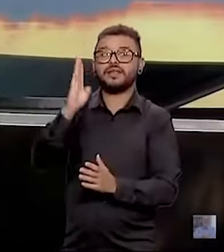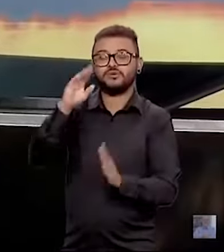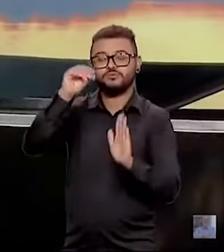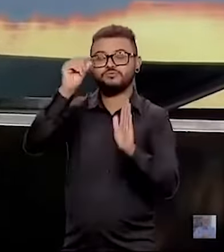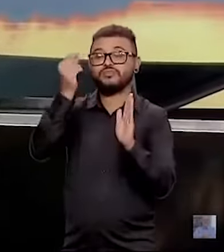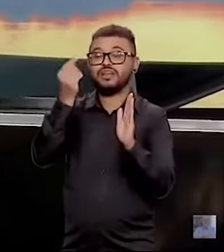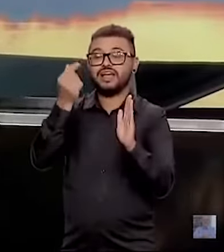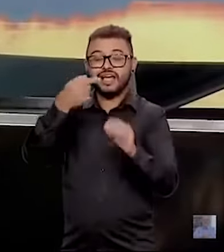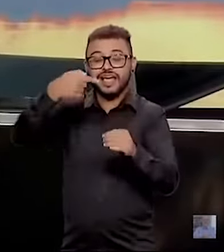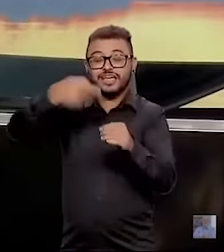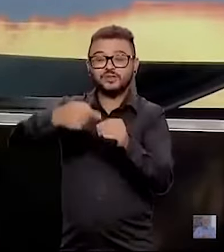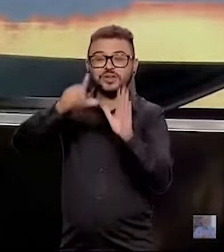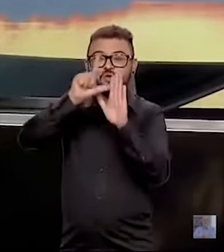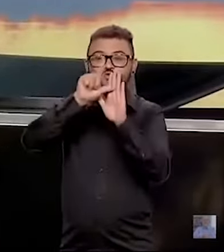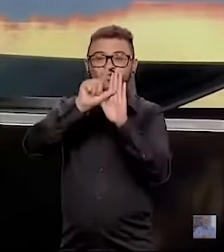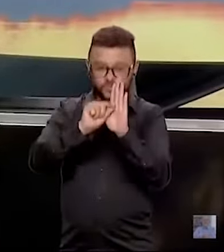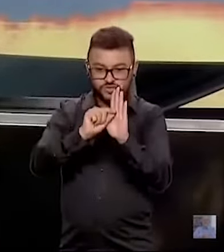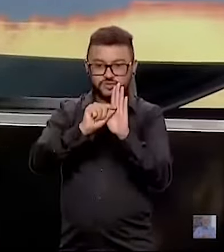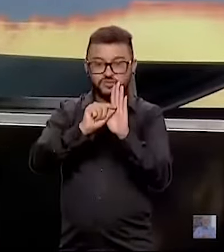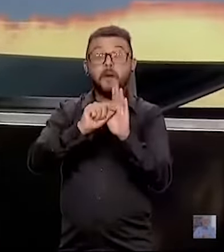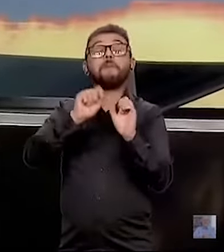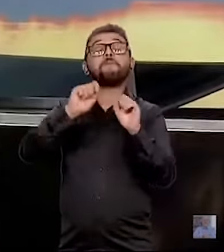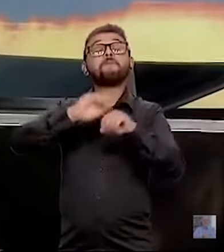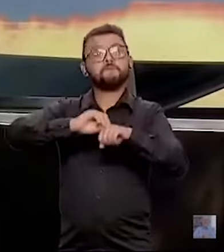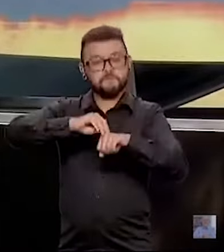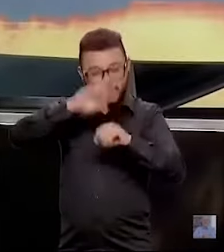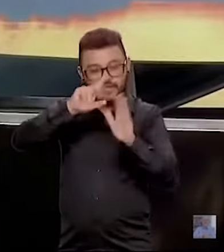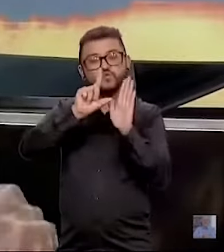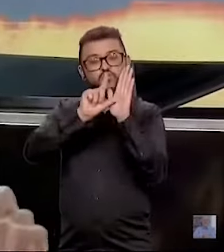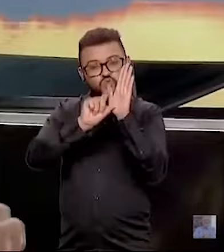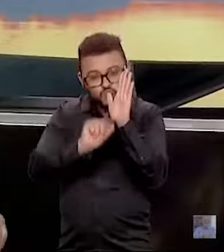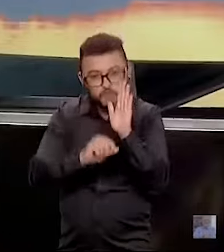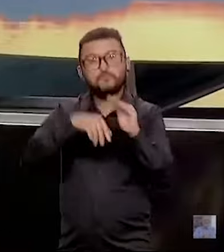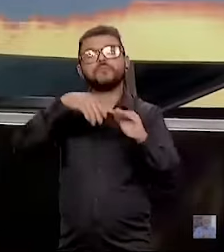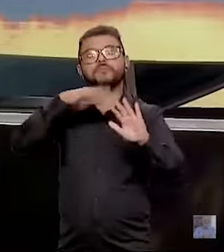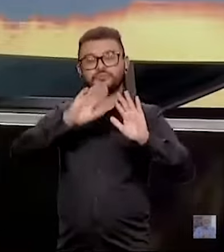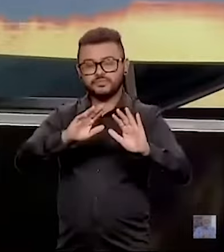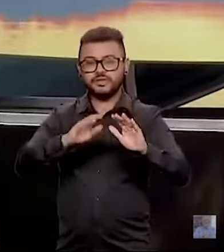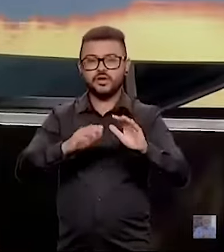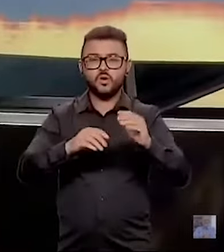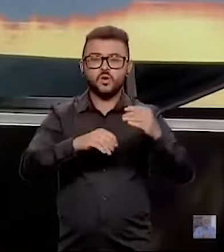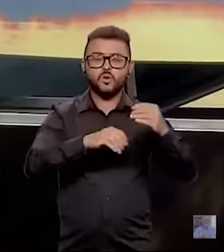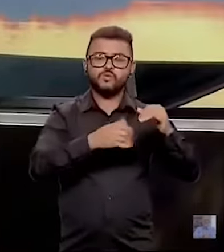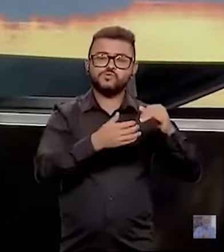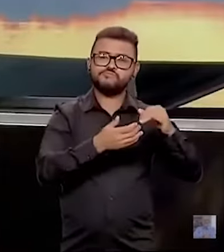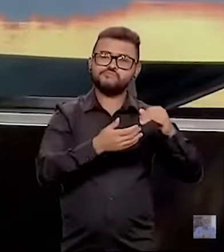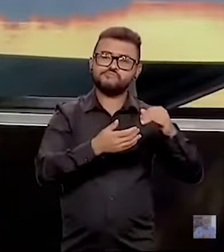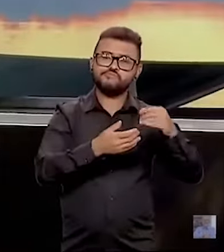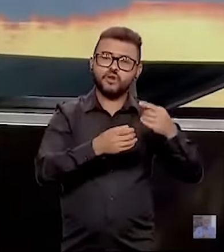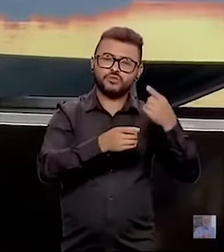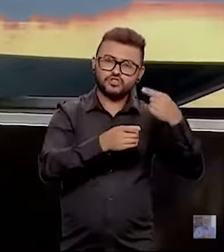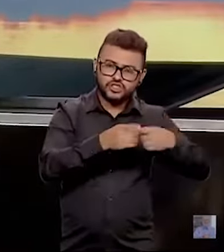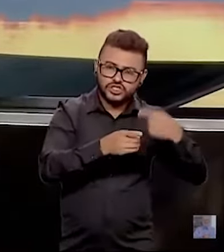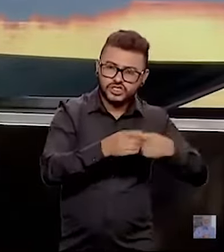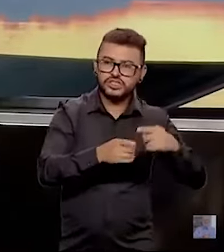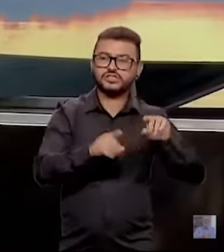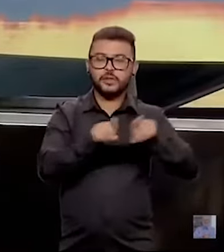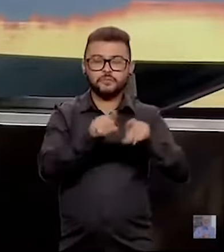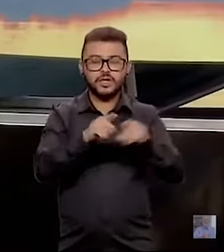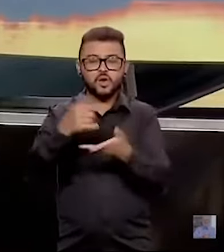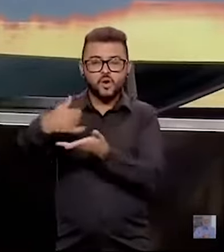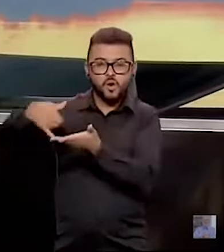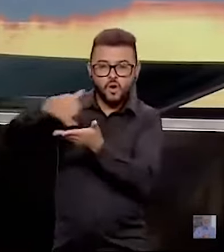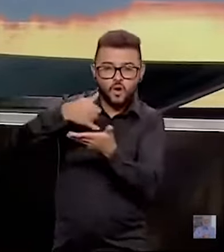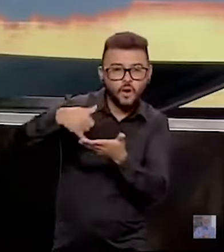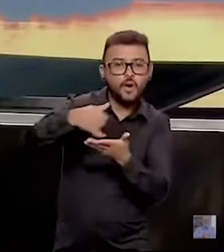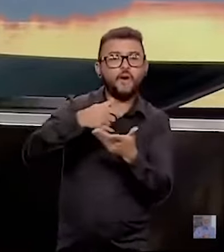A gasolina já baixou e pode baixar mais. O óleo diesel já baixou e pode baixar mais. O óleo